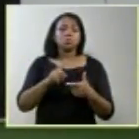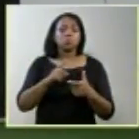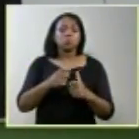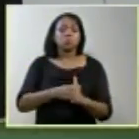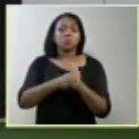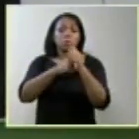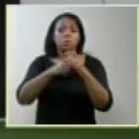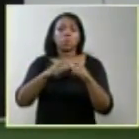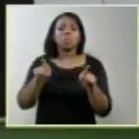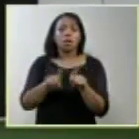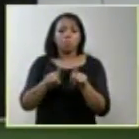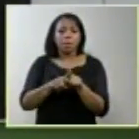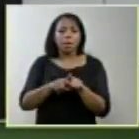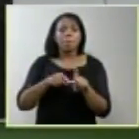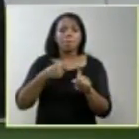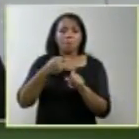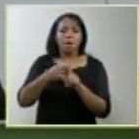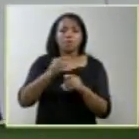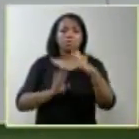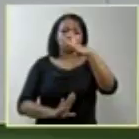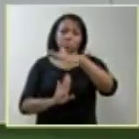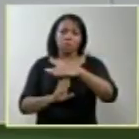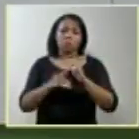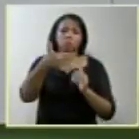sessão por 10 minutos.